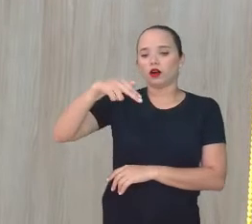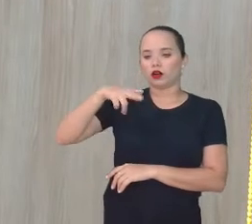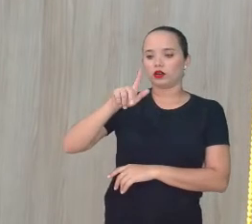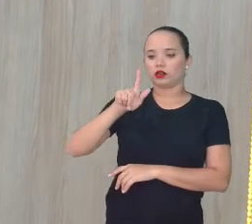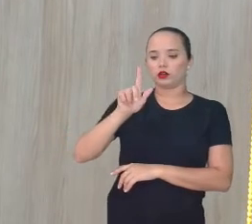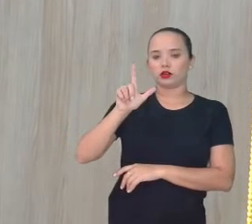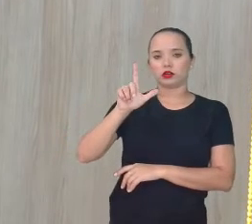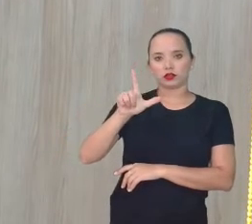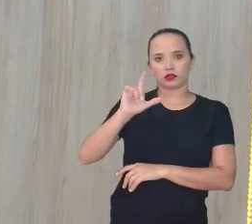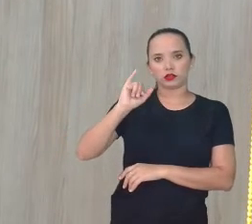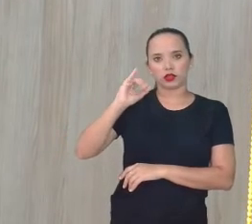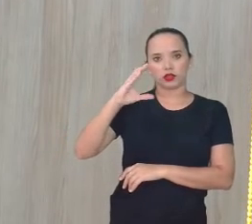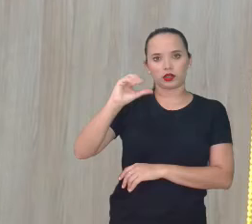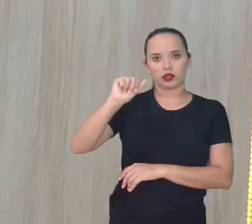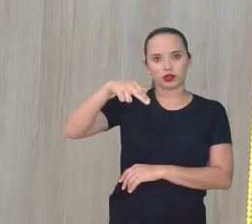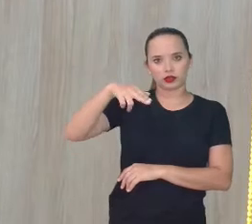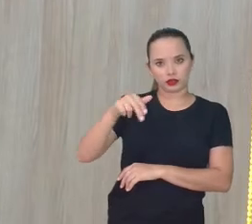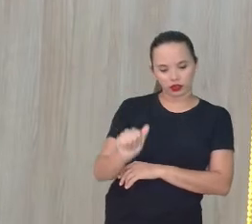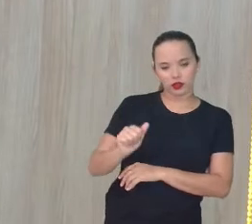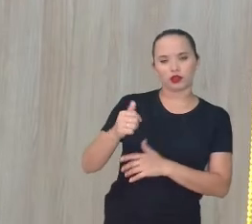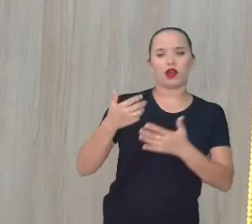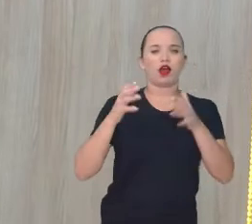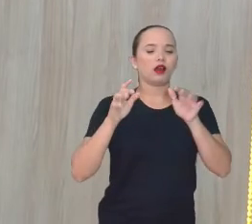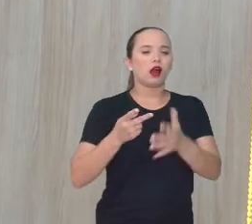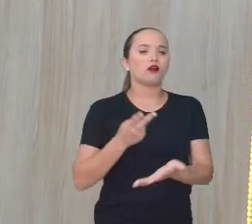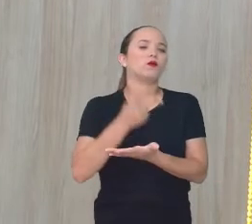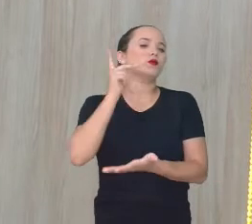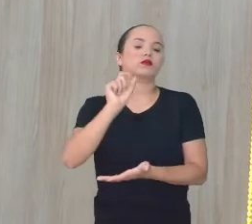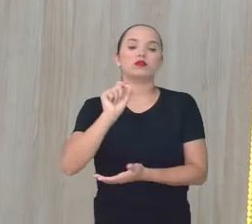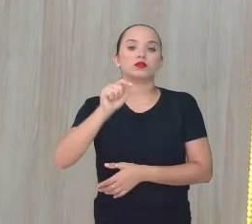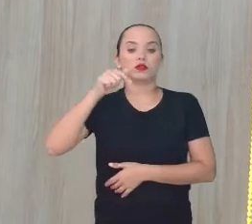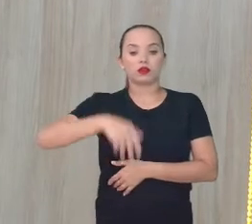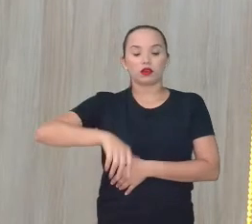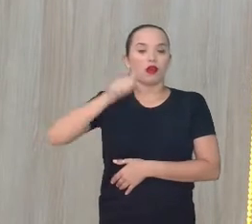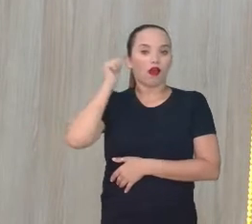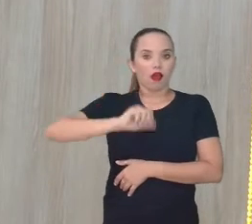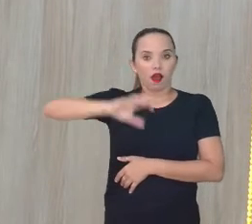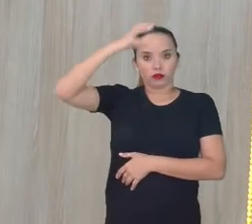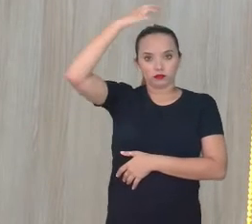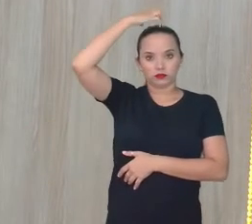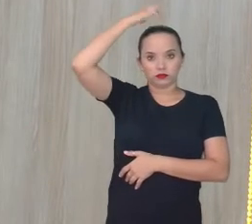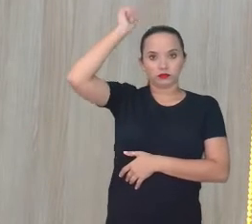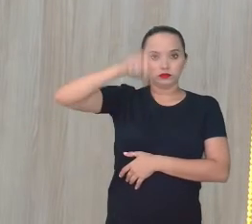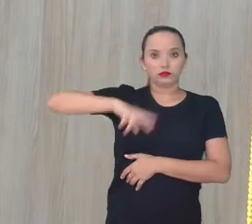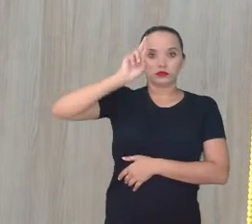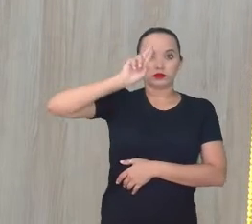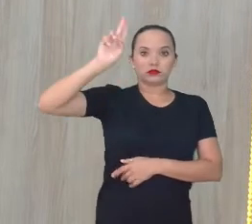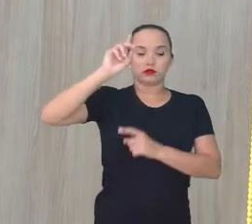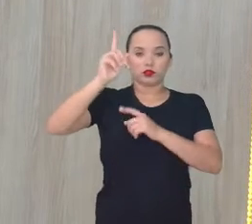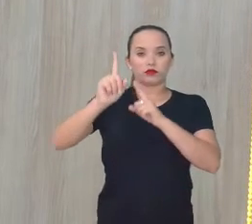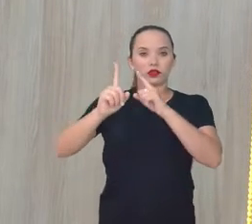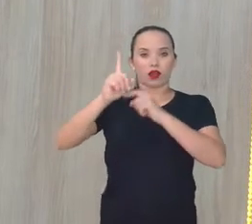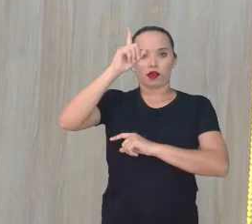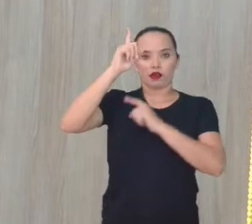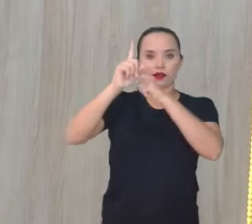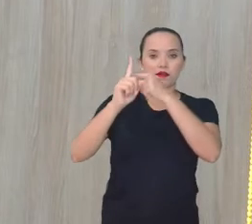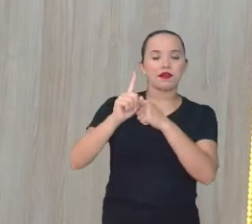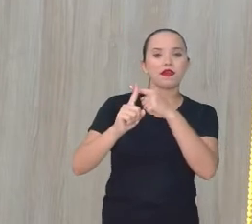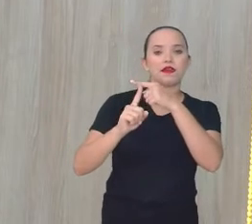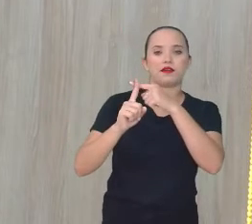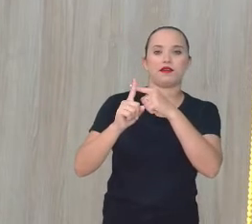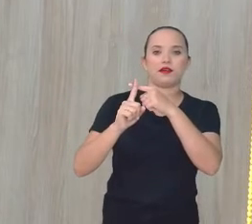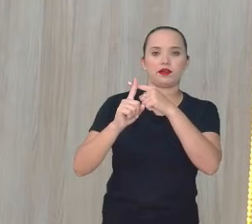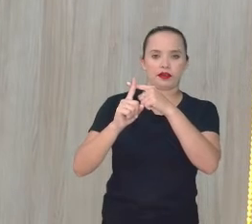a rainha ela termina sendo chefe também da igreja, e é ela que indica, por exemplo, o arcebispo